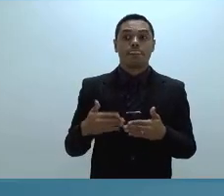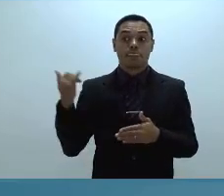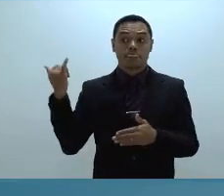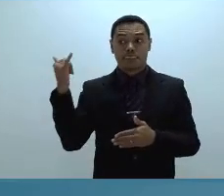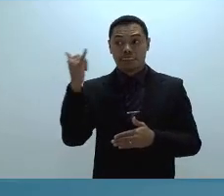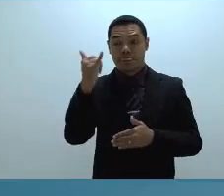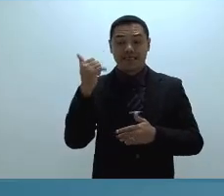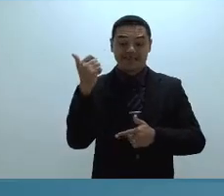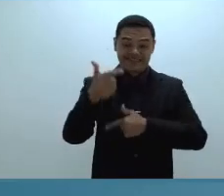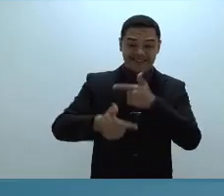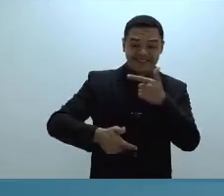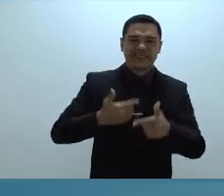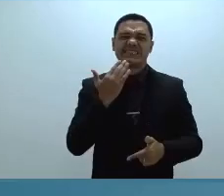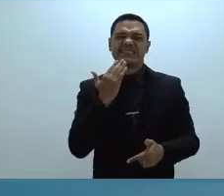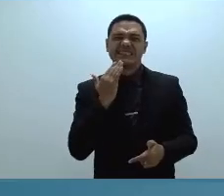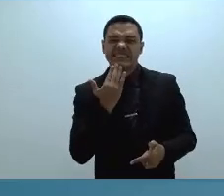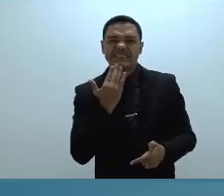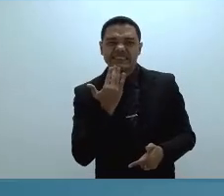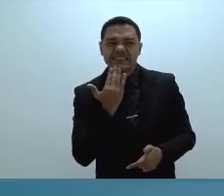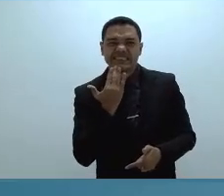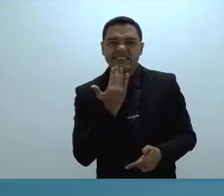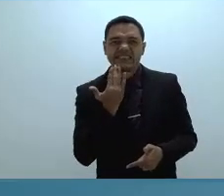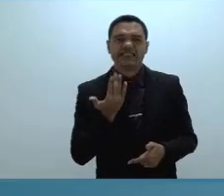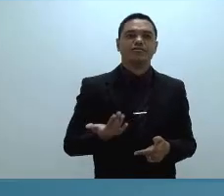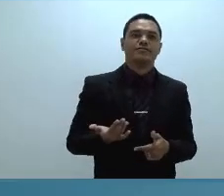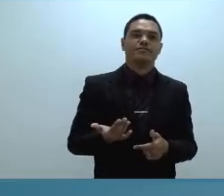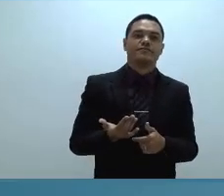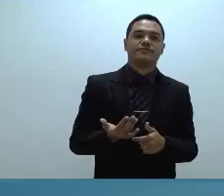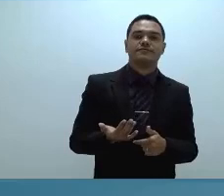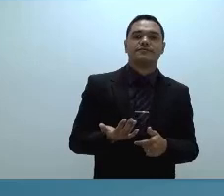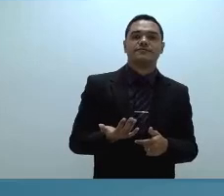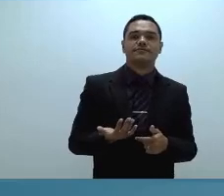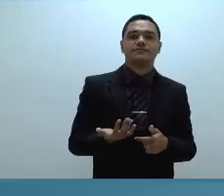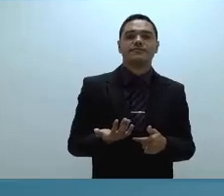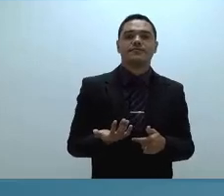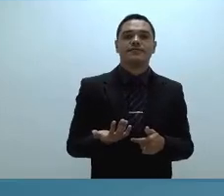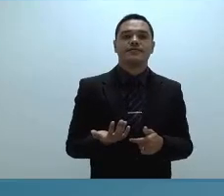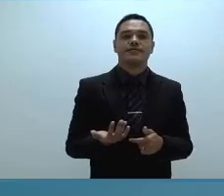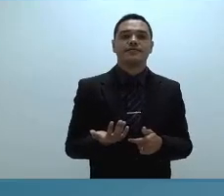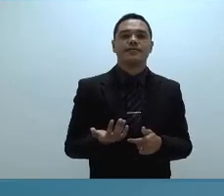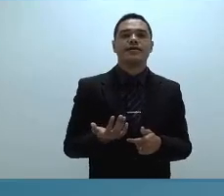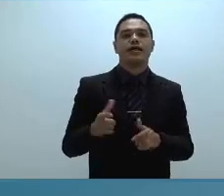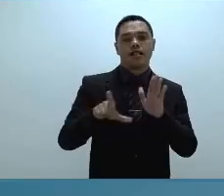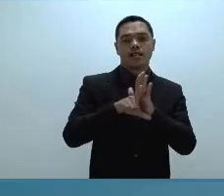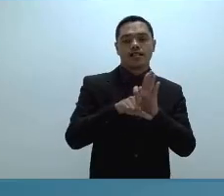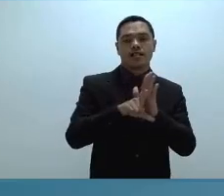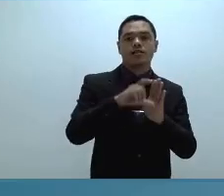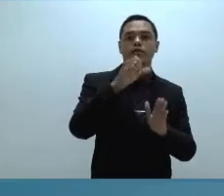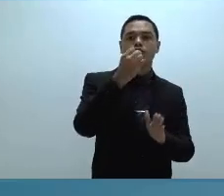do serviço pode ser resultado tanto do descumprimento da Lei de Concessões, Lei